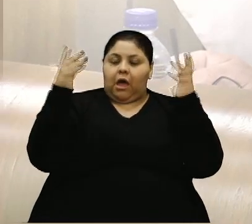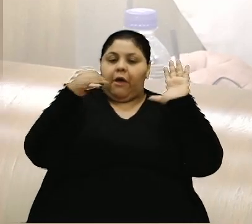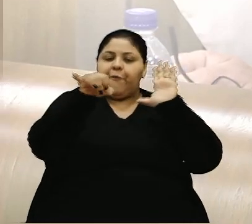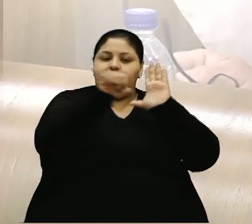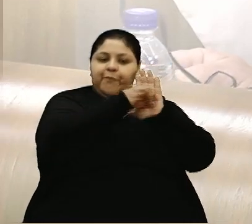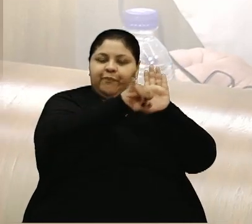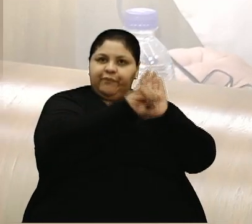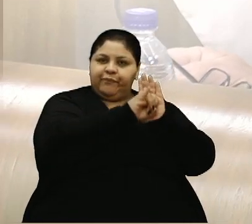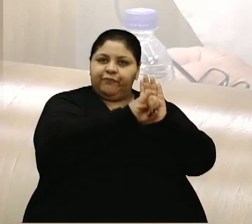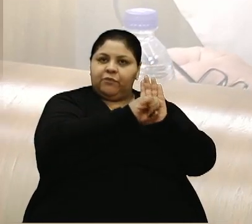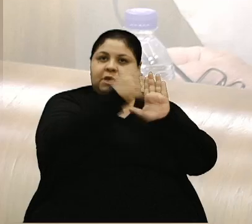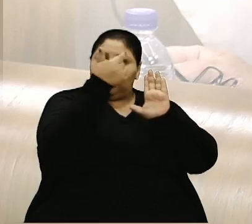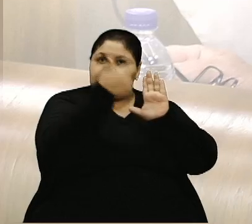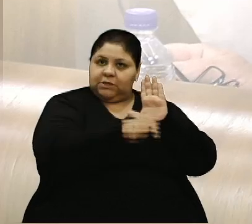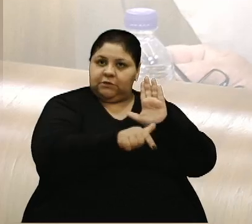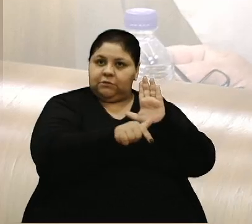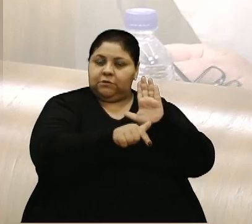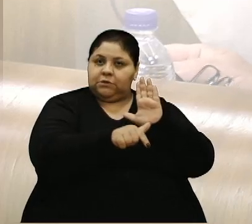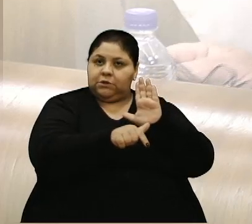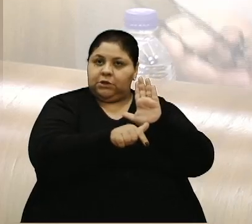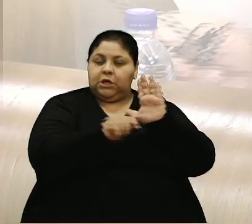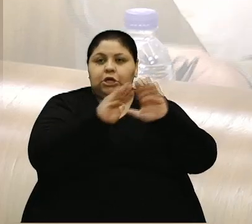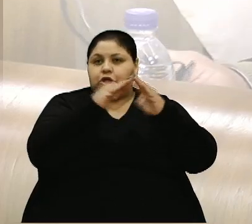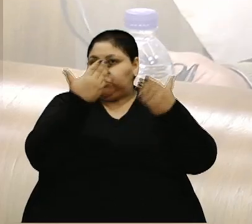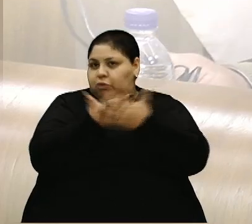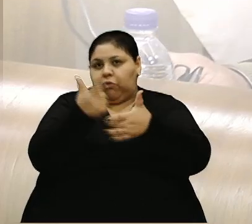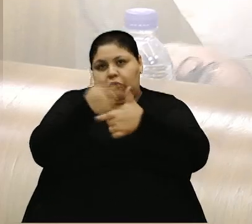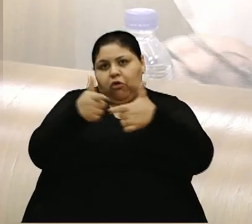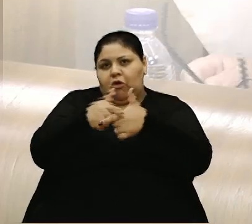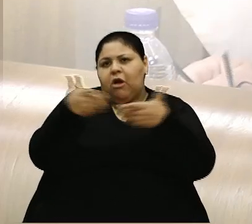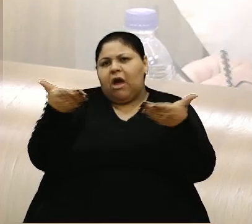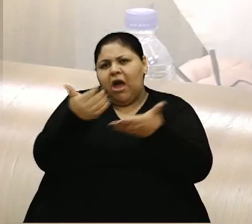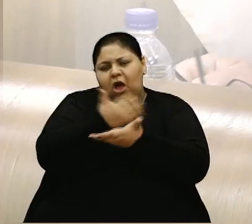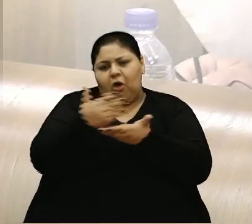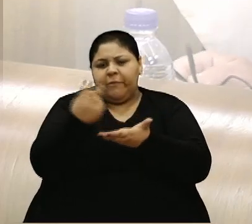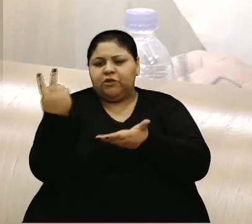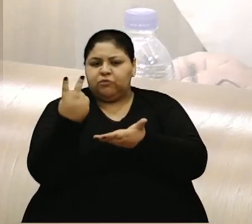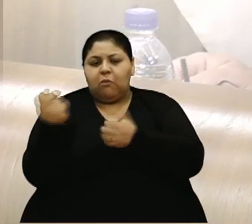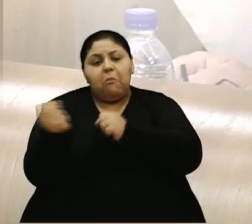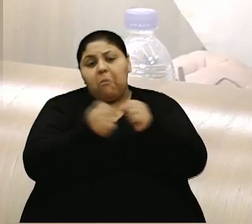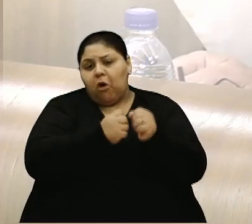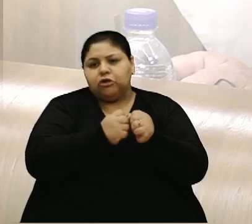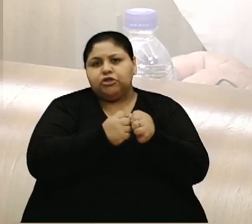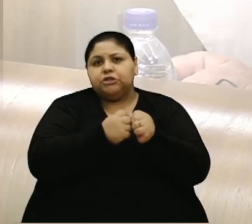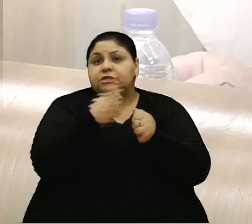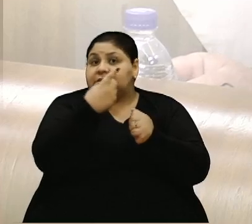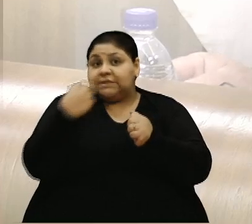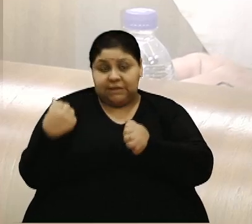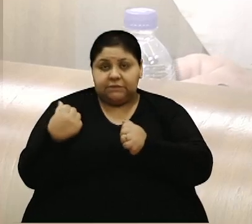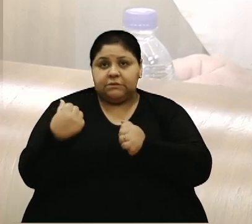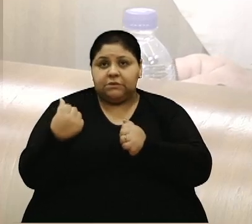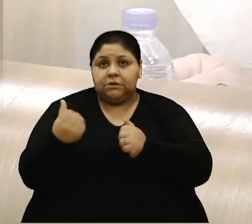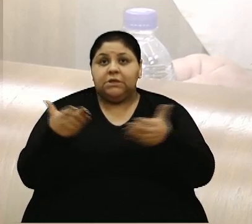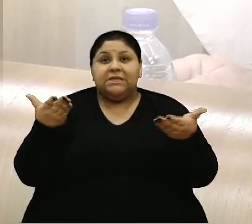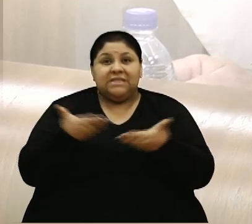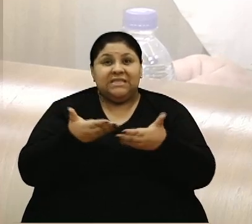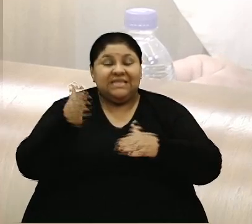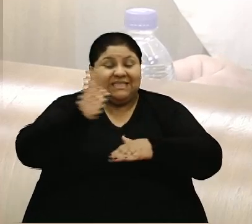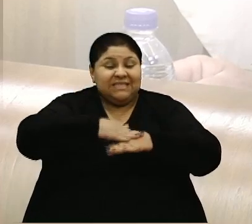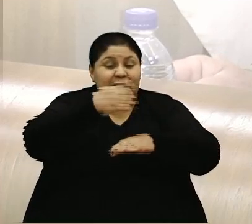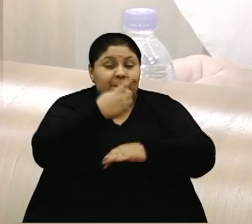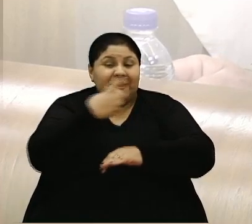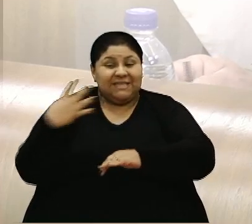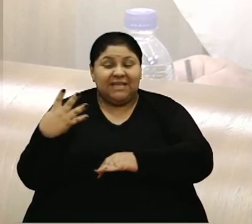uma compartilhada, que por enquanto começa com 2, mas pode chegar a 16. Então ainda tem mais 14